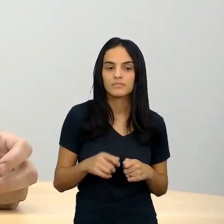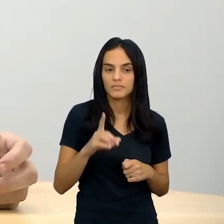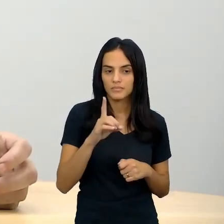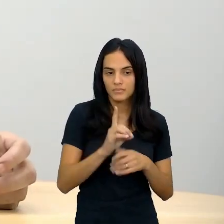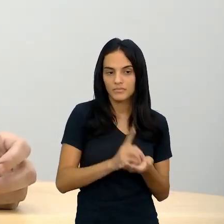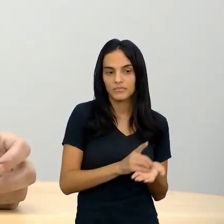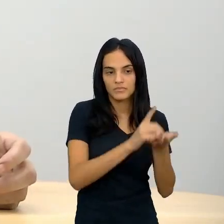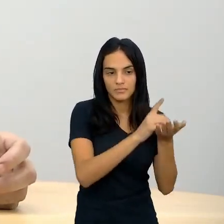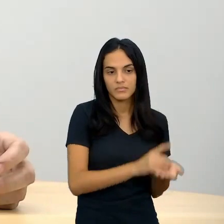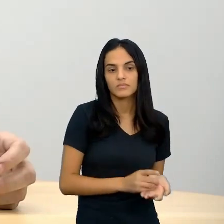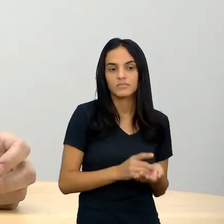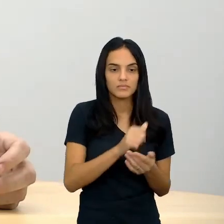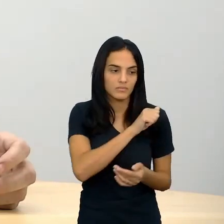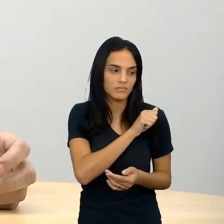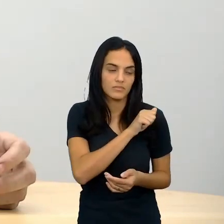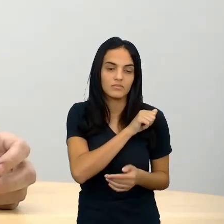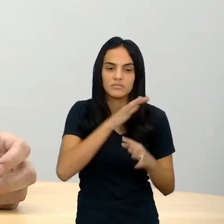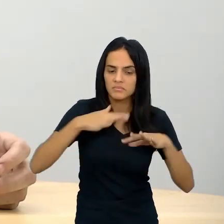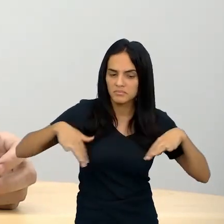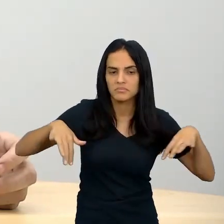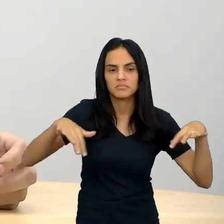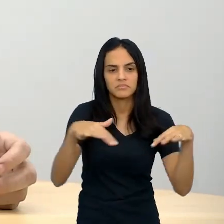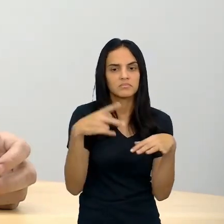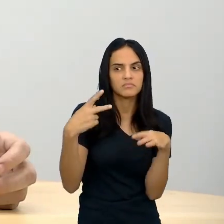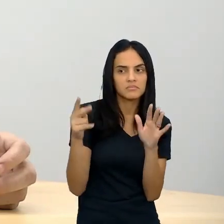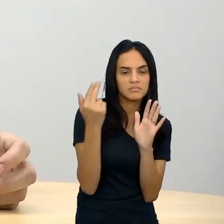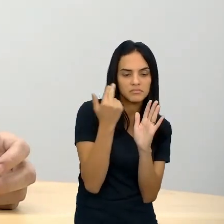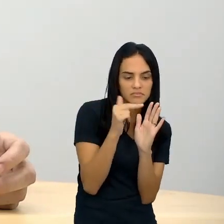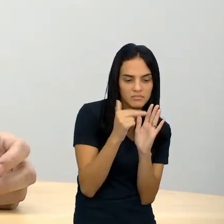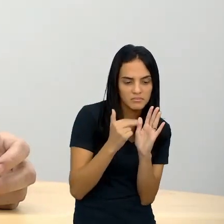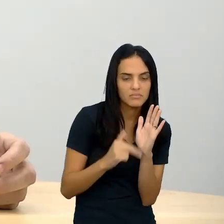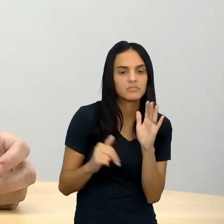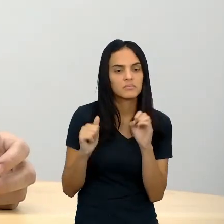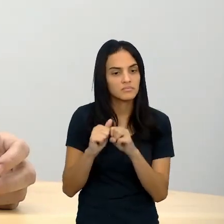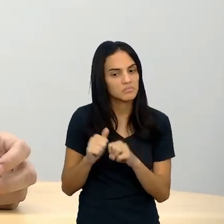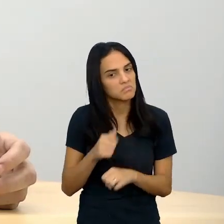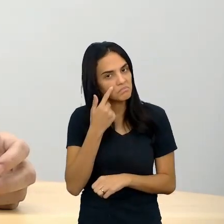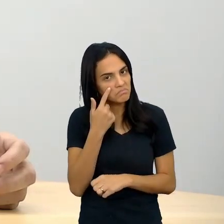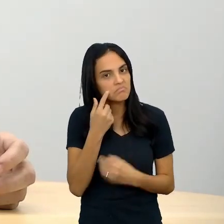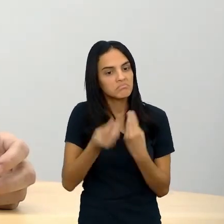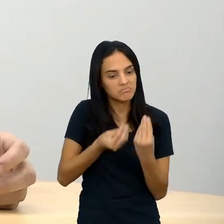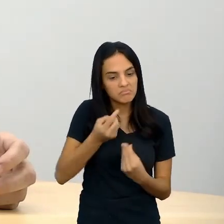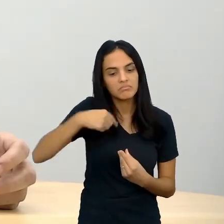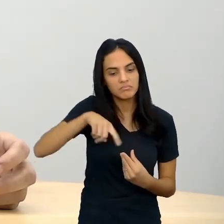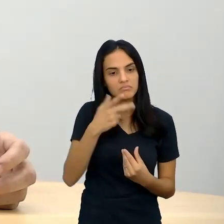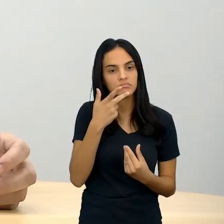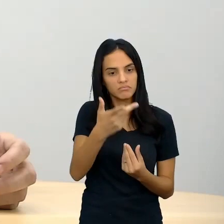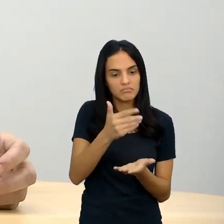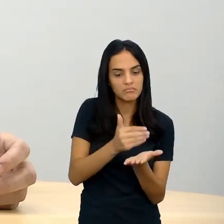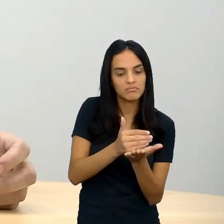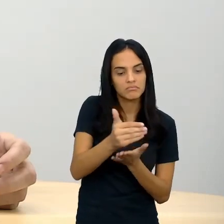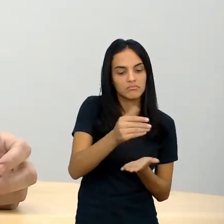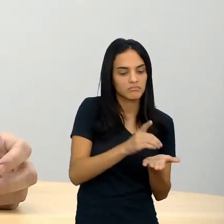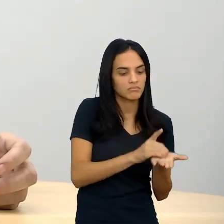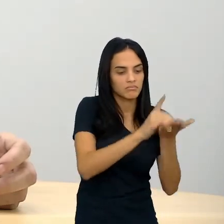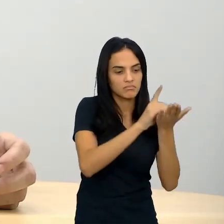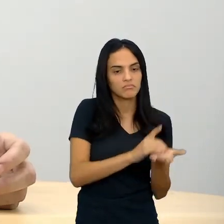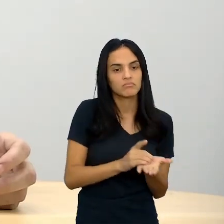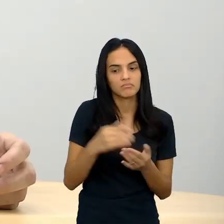de bordo, o aluno faz todas as suas anotações. Olha só, como a gente já falou no início do diário de bordo,